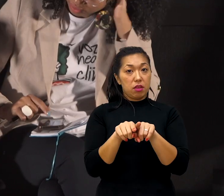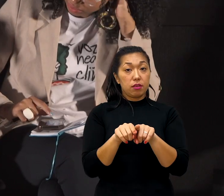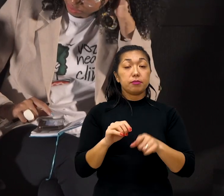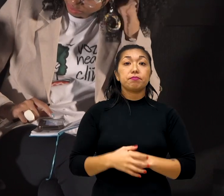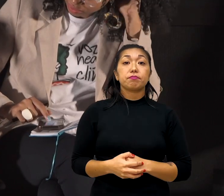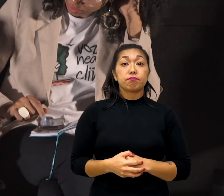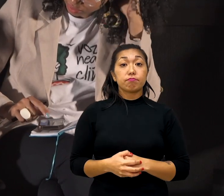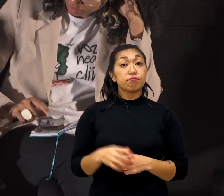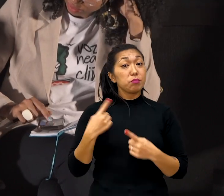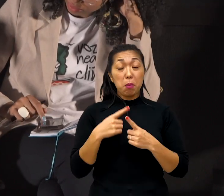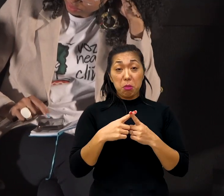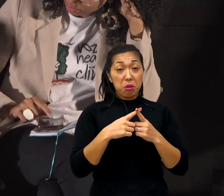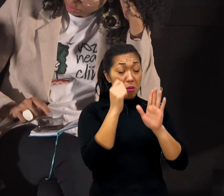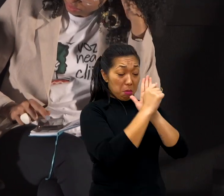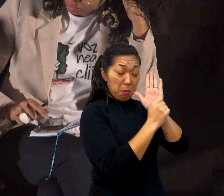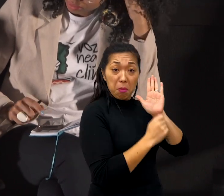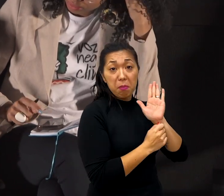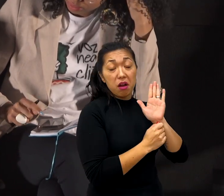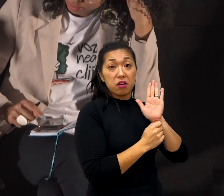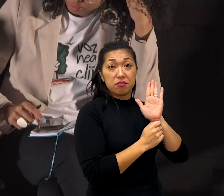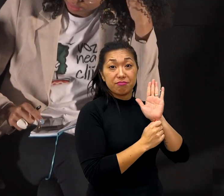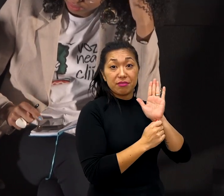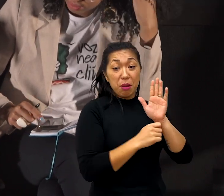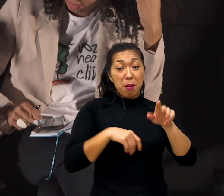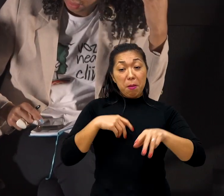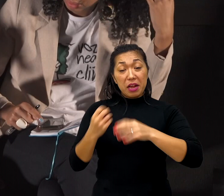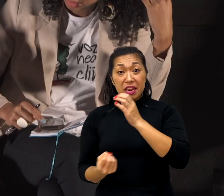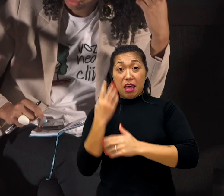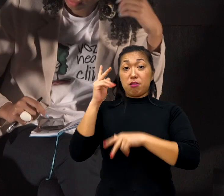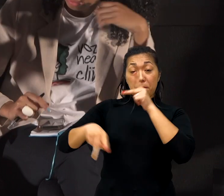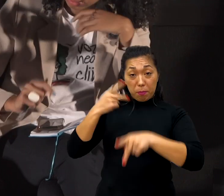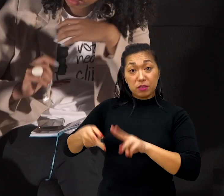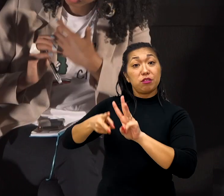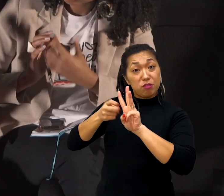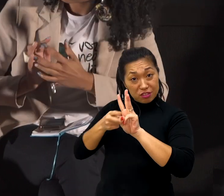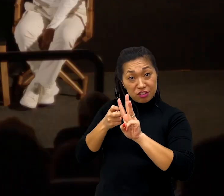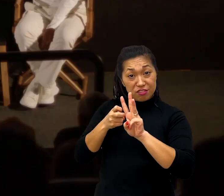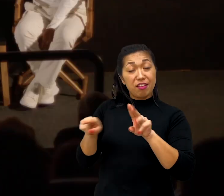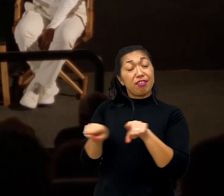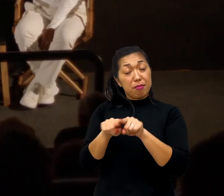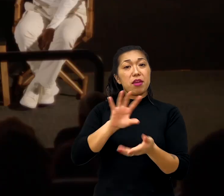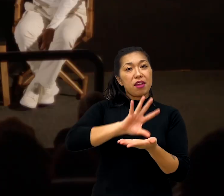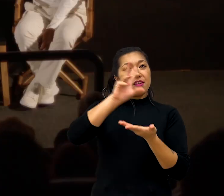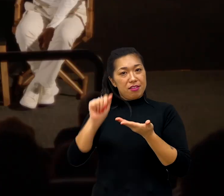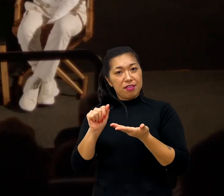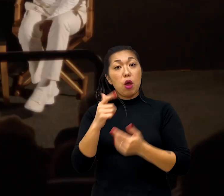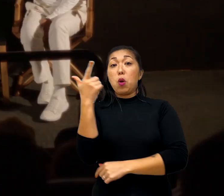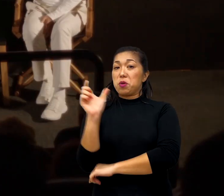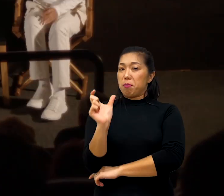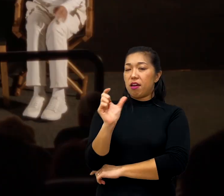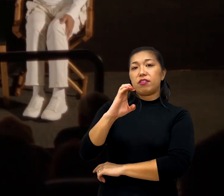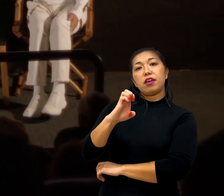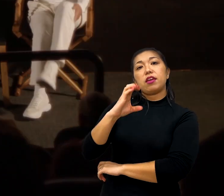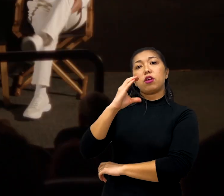Diosmar disse, não foi construída pelos indígenas nem pelos quilombolas. Ecologismo é uma palavra construída